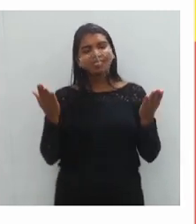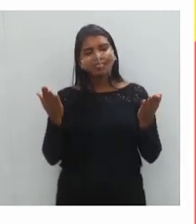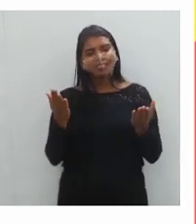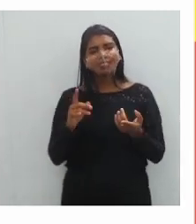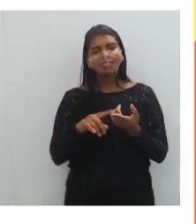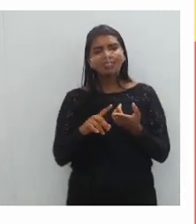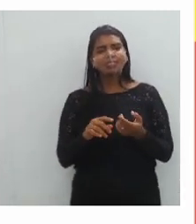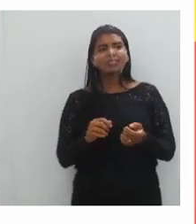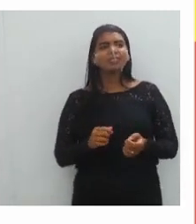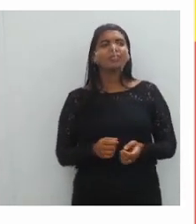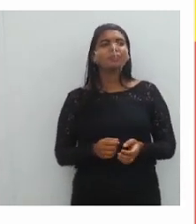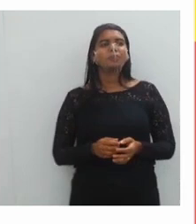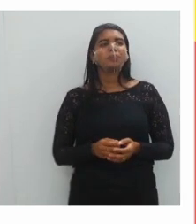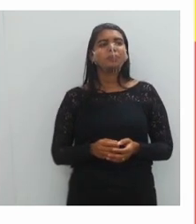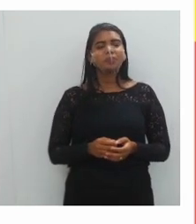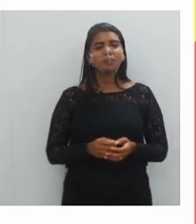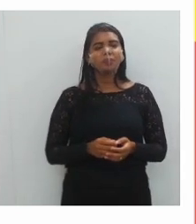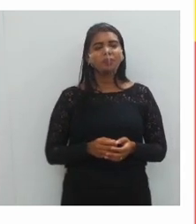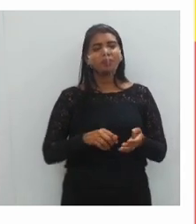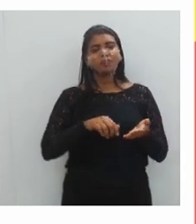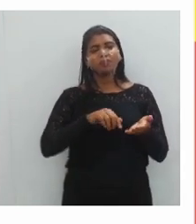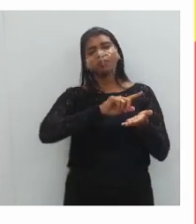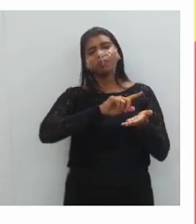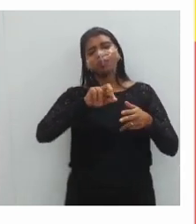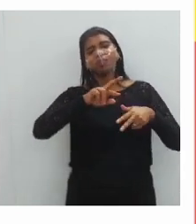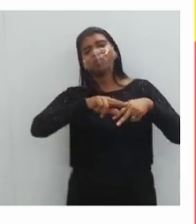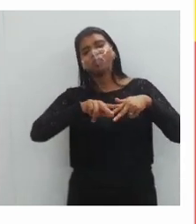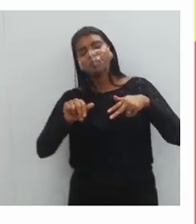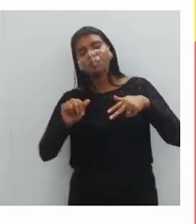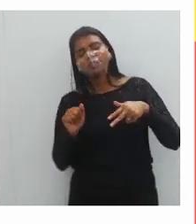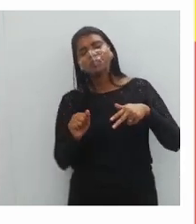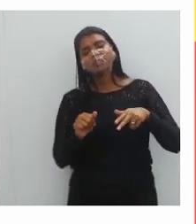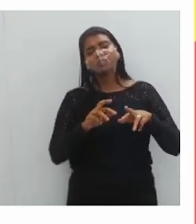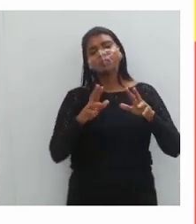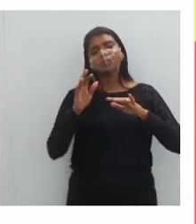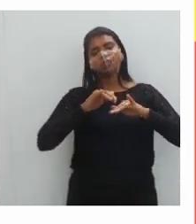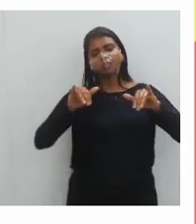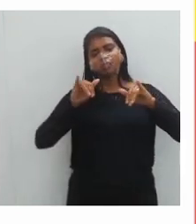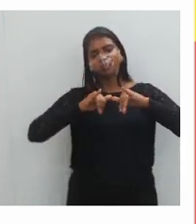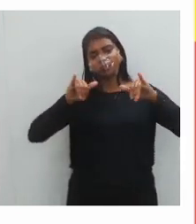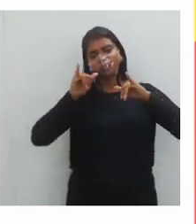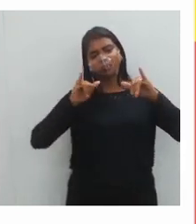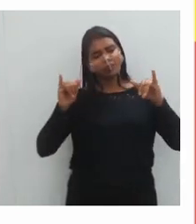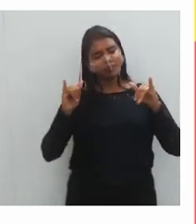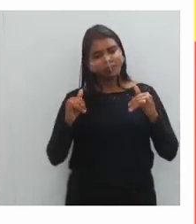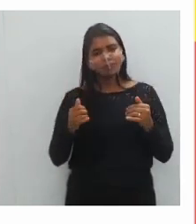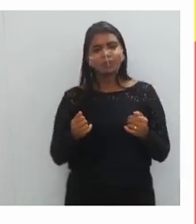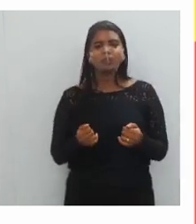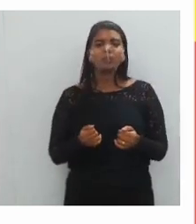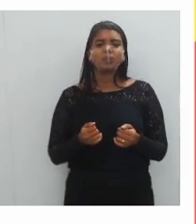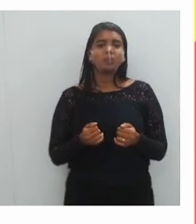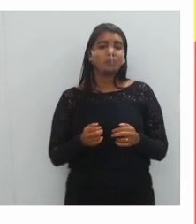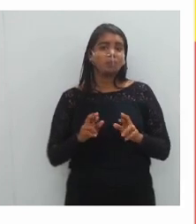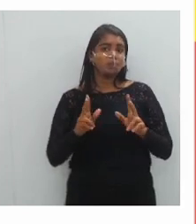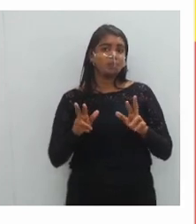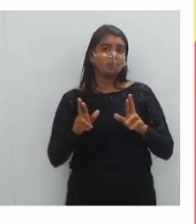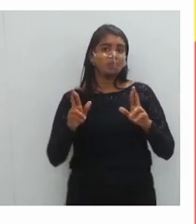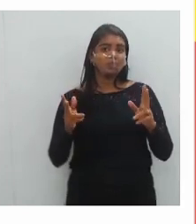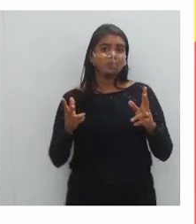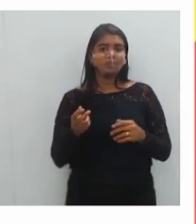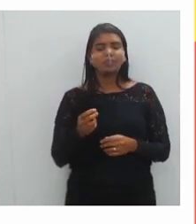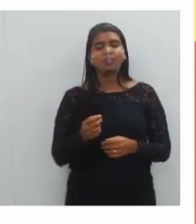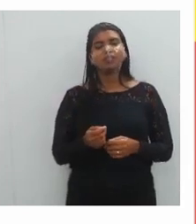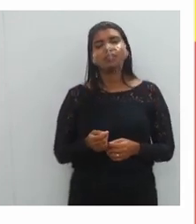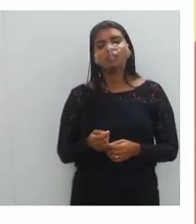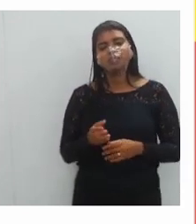também é um gênero que abrange os veículos de difusão da informação. Estão presentes aí nos mais diversos